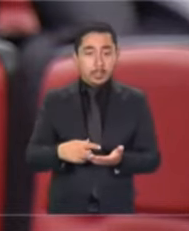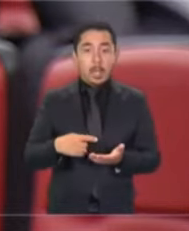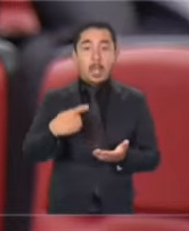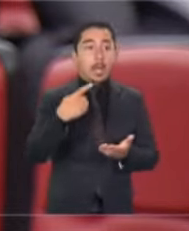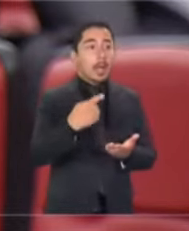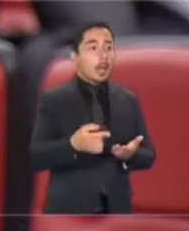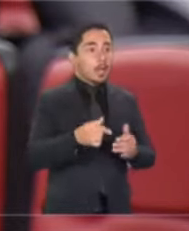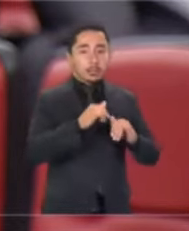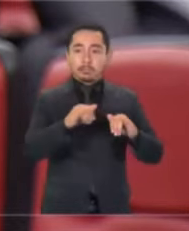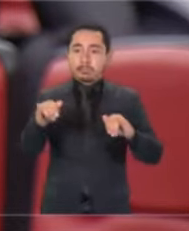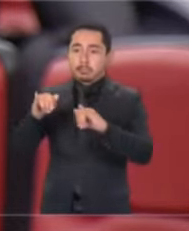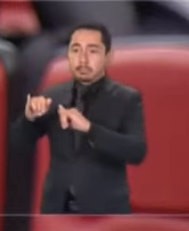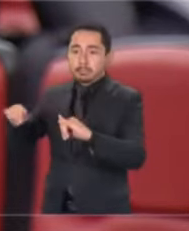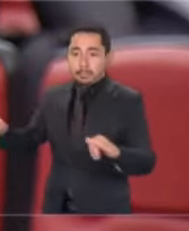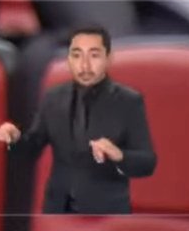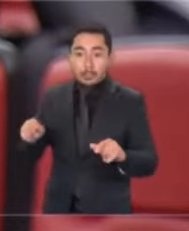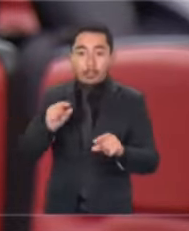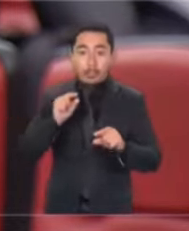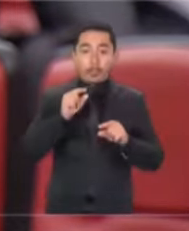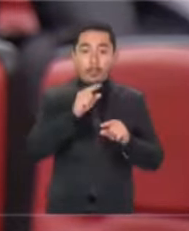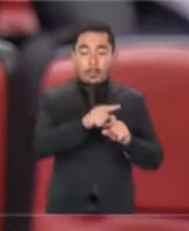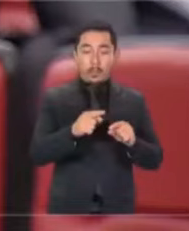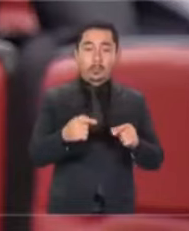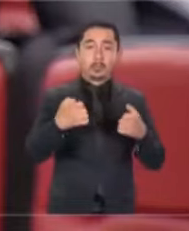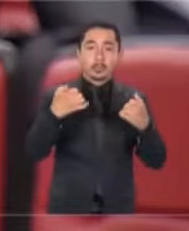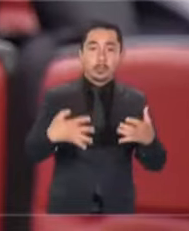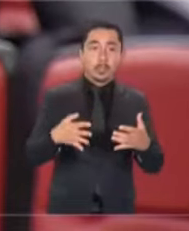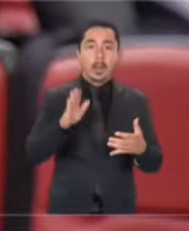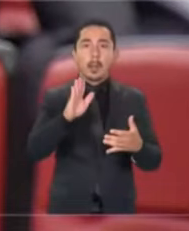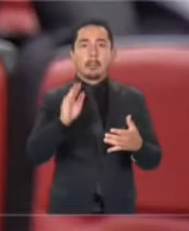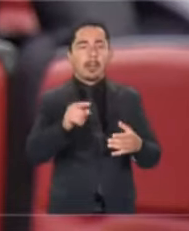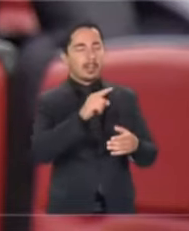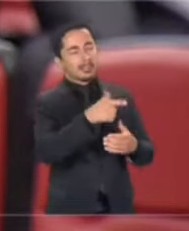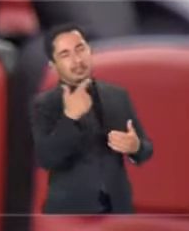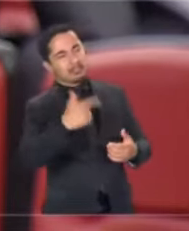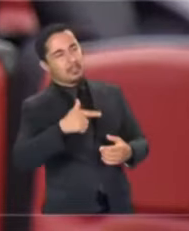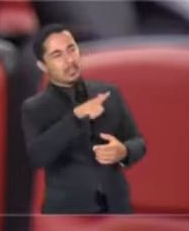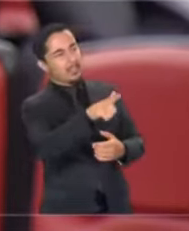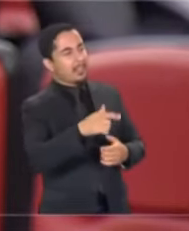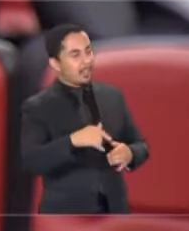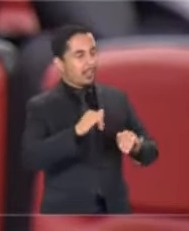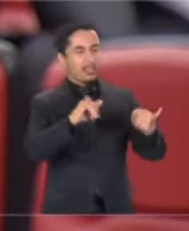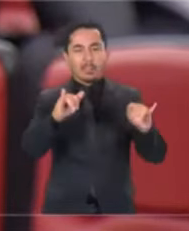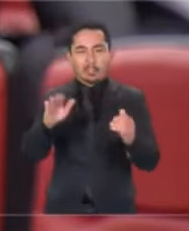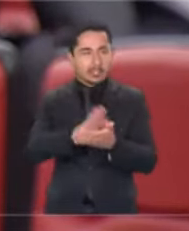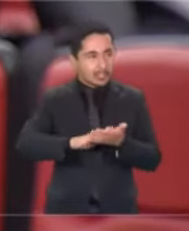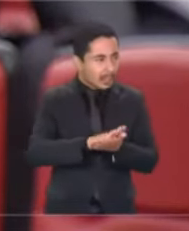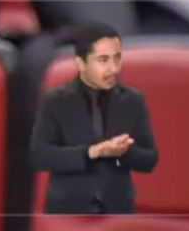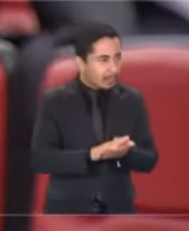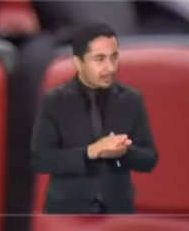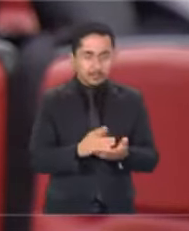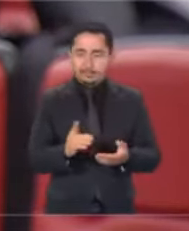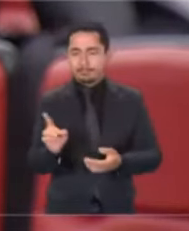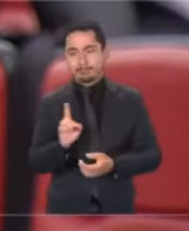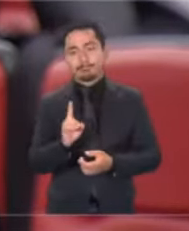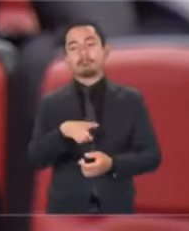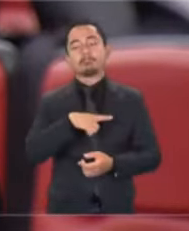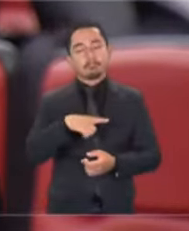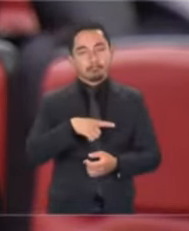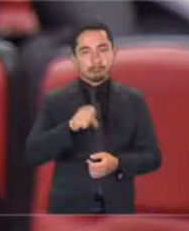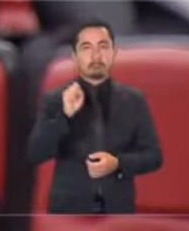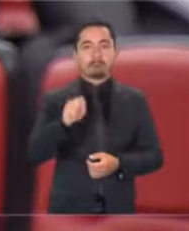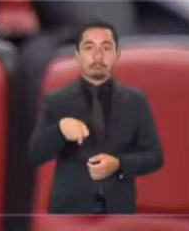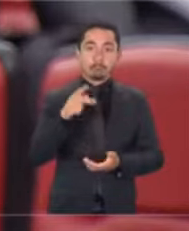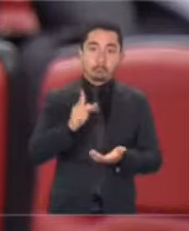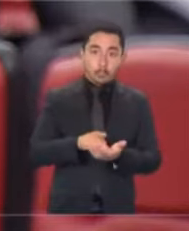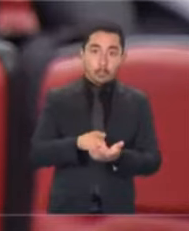foi abortada em relação da sua desistência tácita, mas não se pode dizer que não havia qualquer tipo de ato de campanha praticado pela candidata. Excelentíssimos, a mais, a